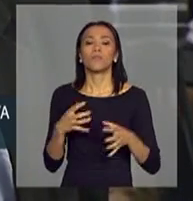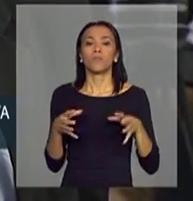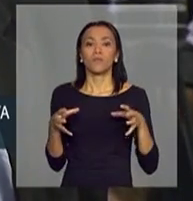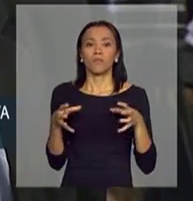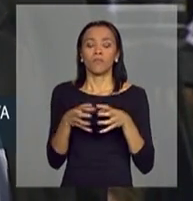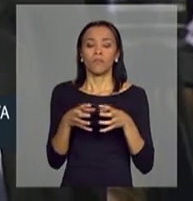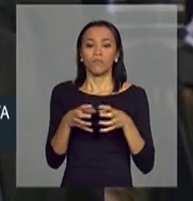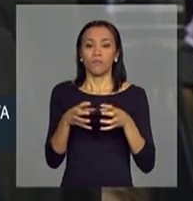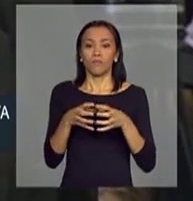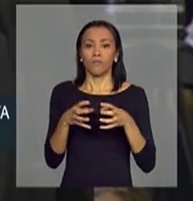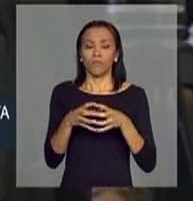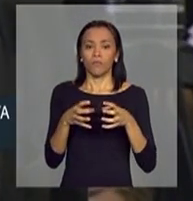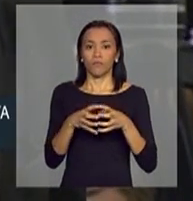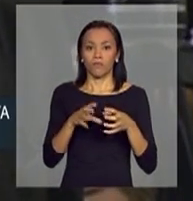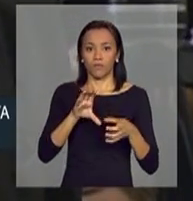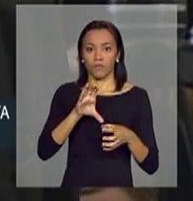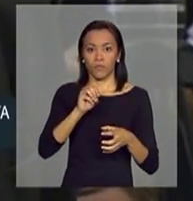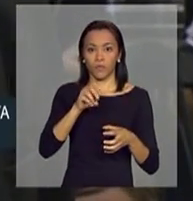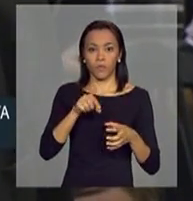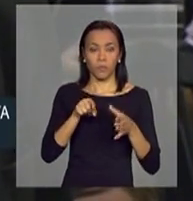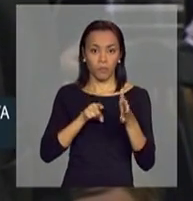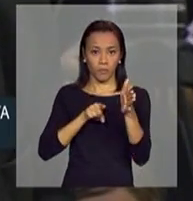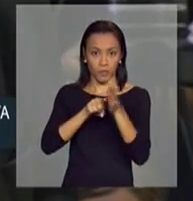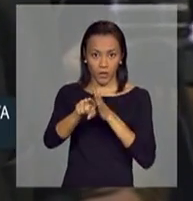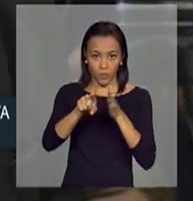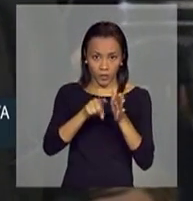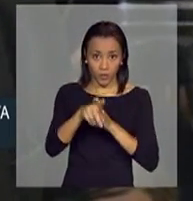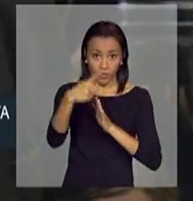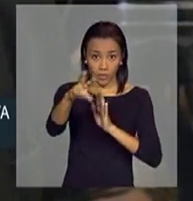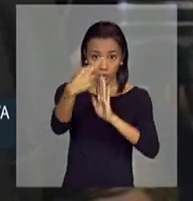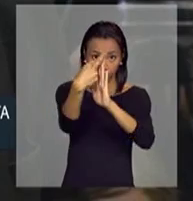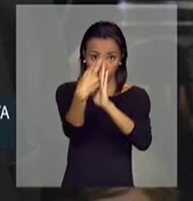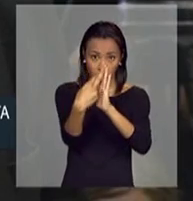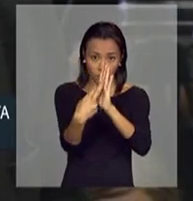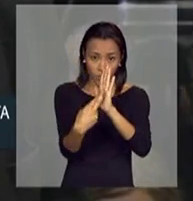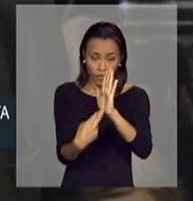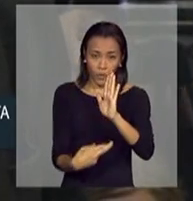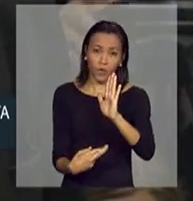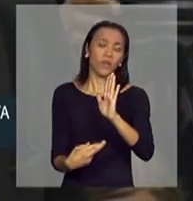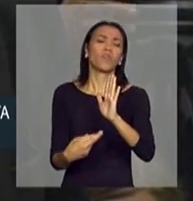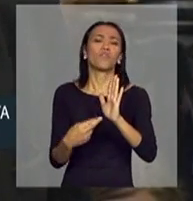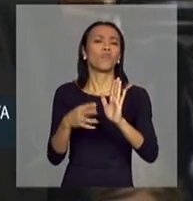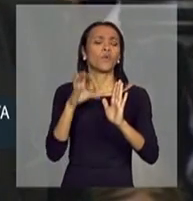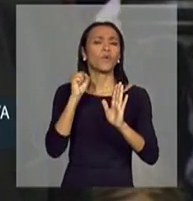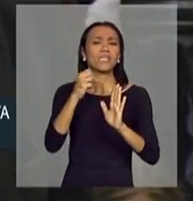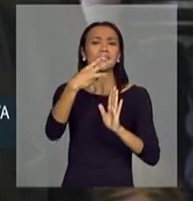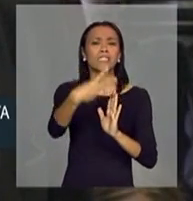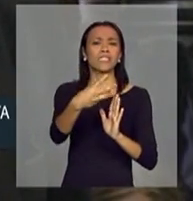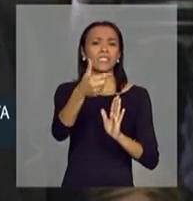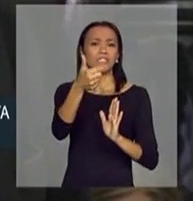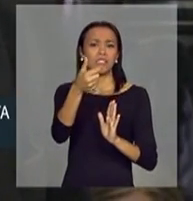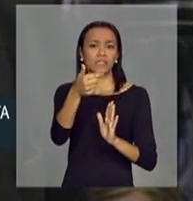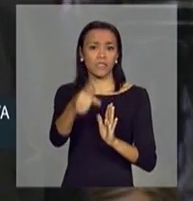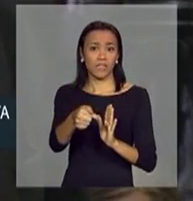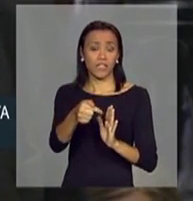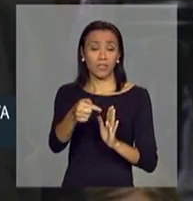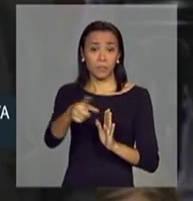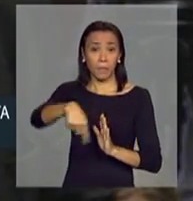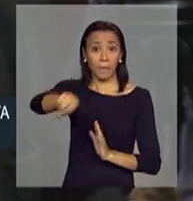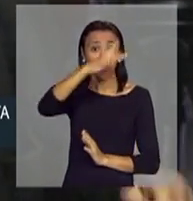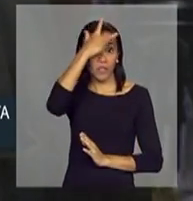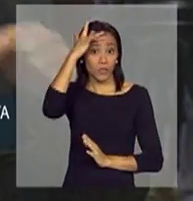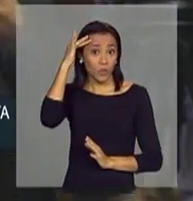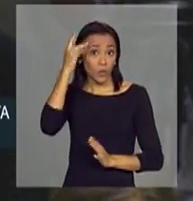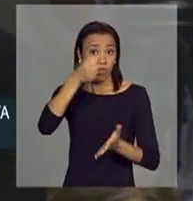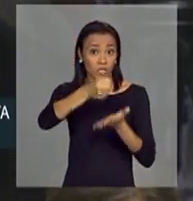Comissão da Verdade. Ministro Pinheiro, no relatório, o senhor falou que foram ouvidas 37 pessoas, colaboradores